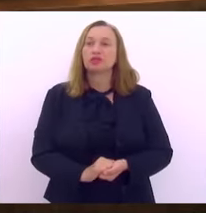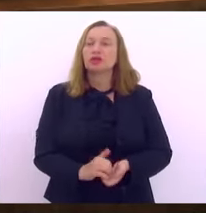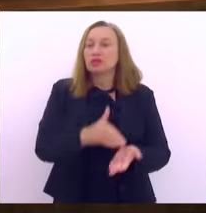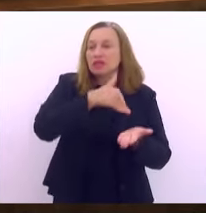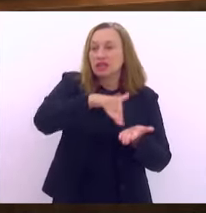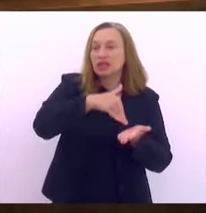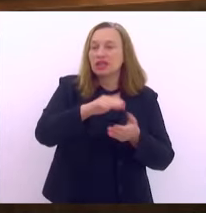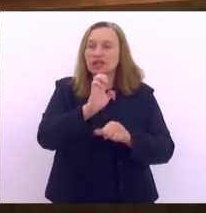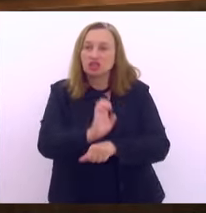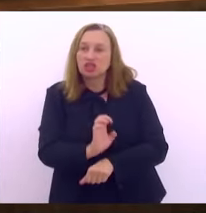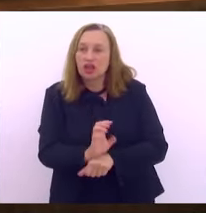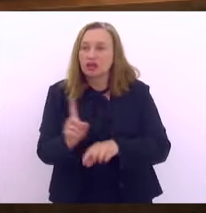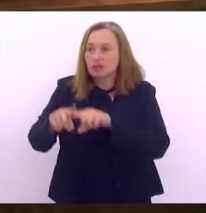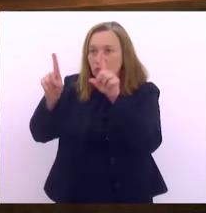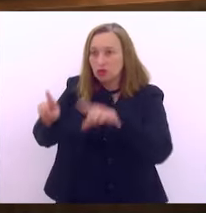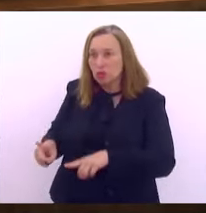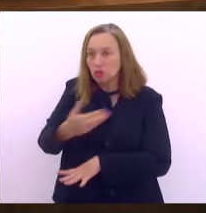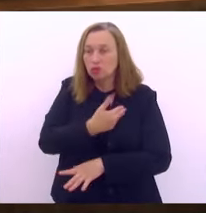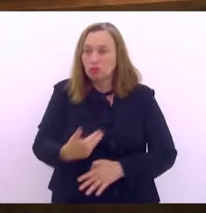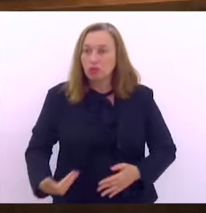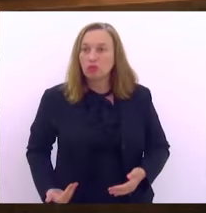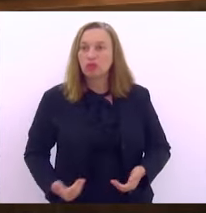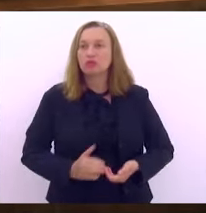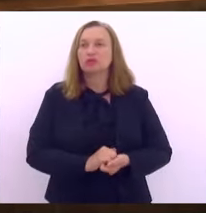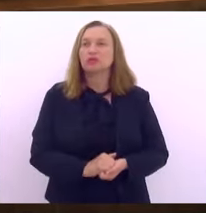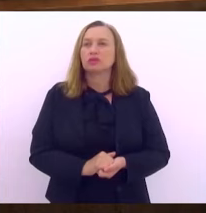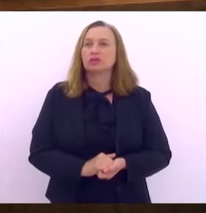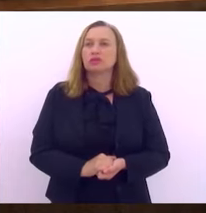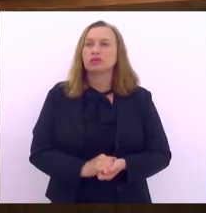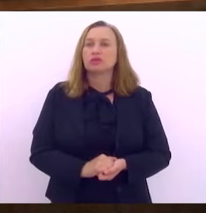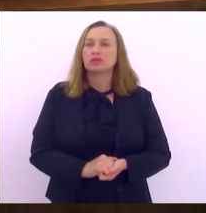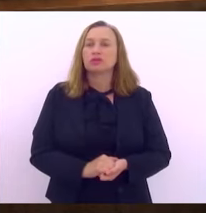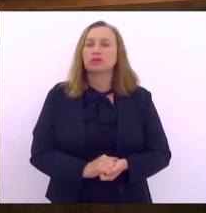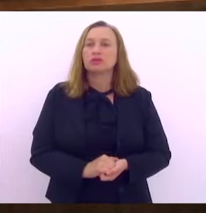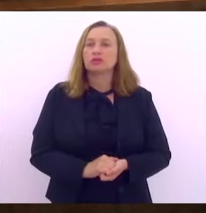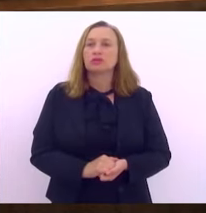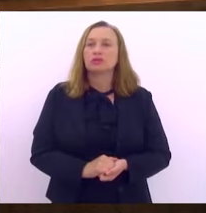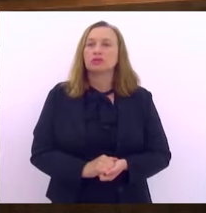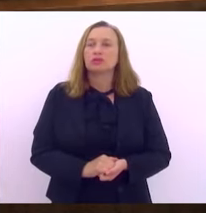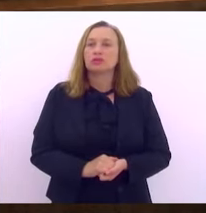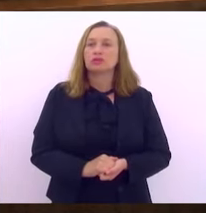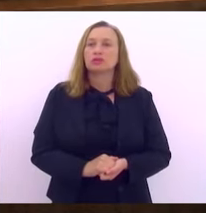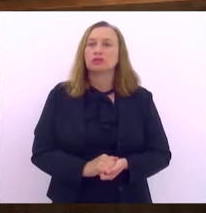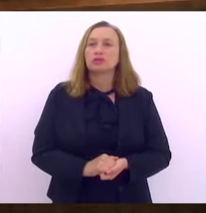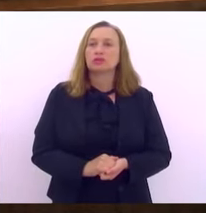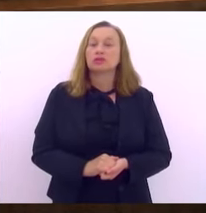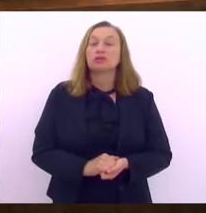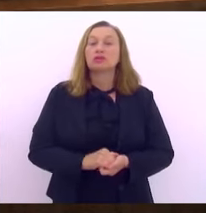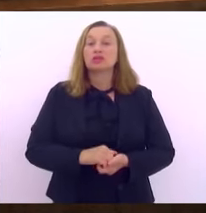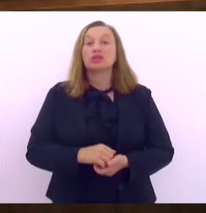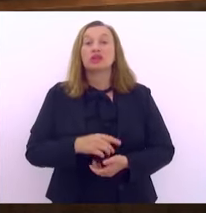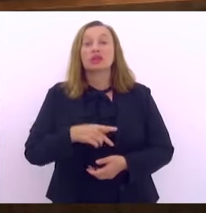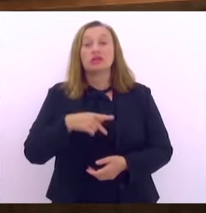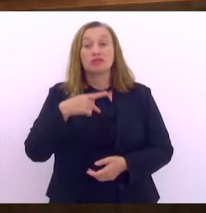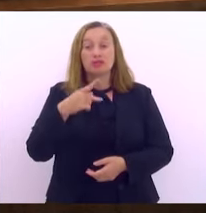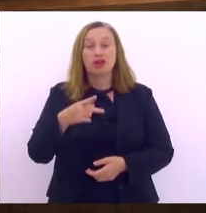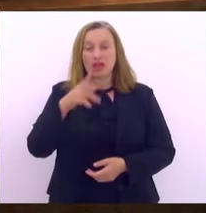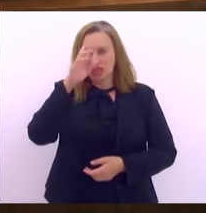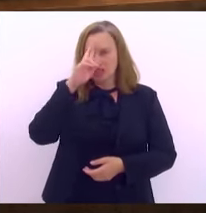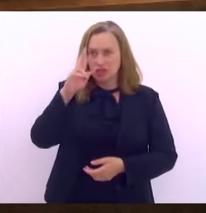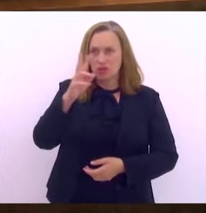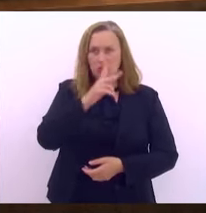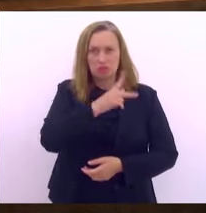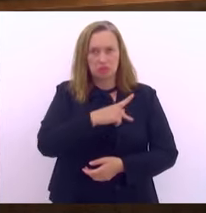secretário de Estado, um servidor público, tem que ter o mínimo, que é honradez e palavra. Essa senhora, senhor